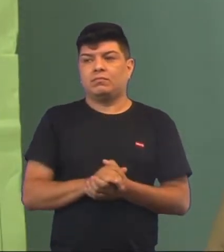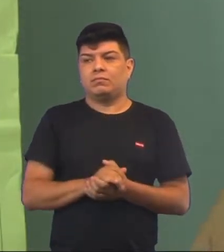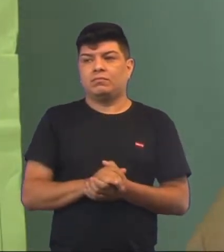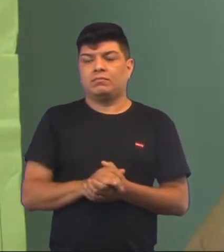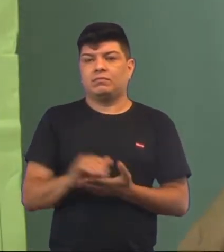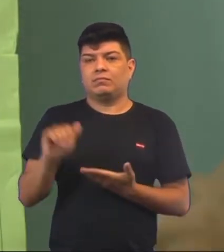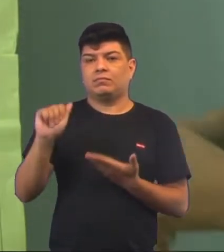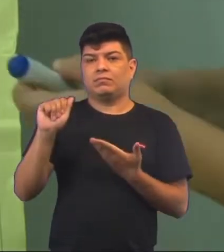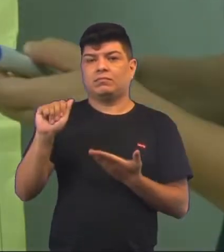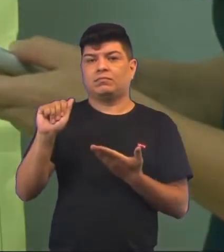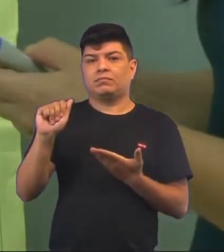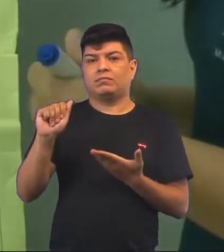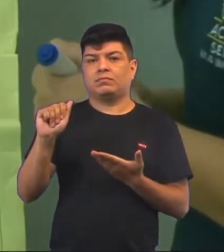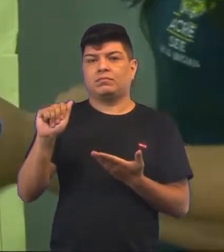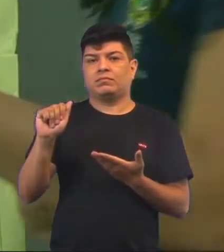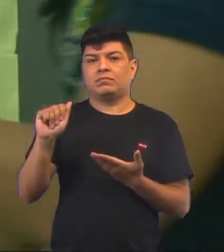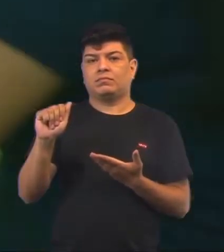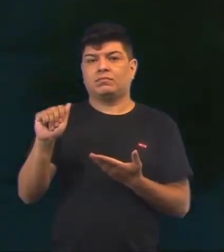A.